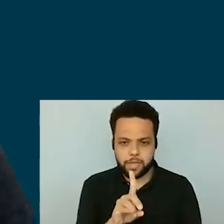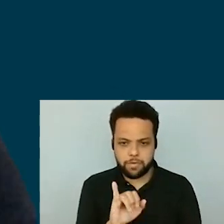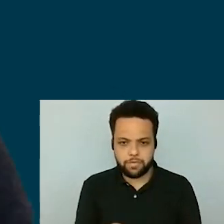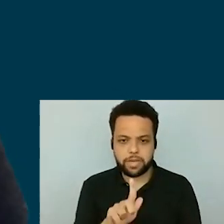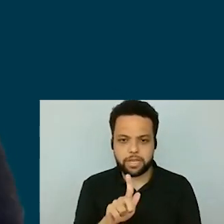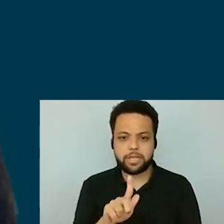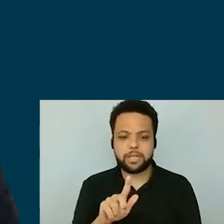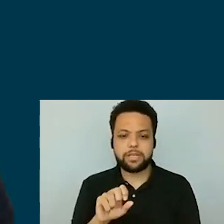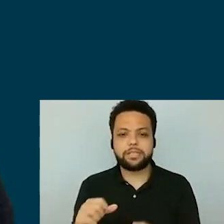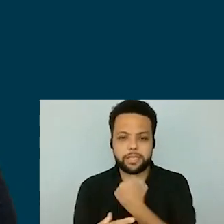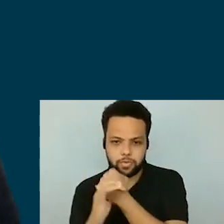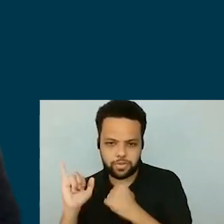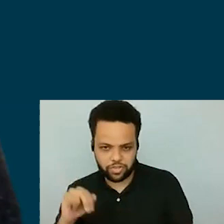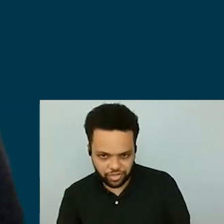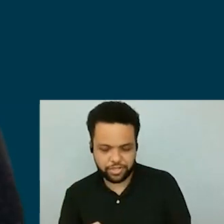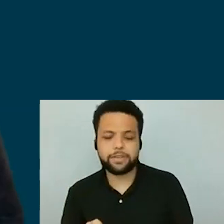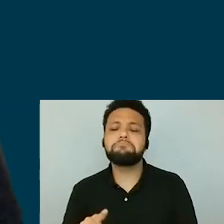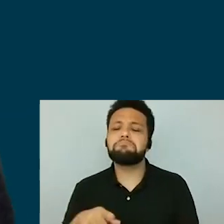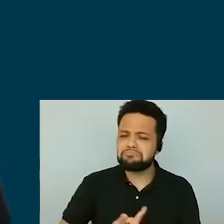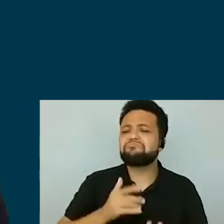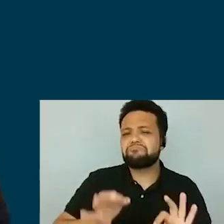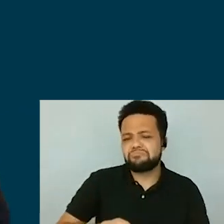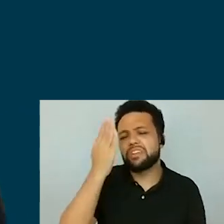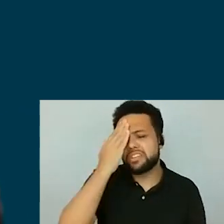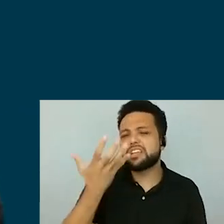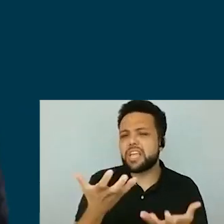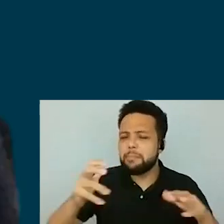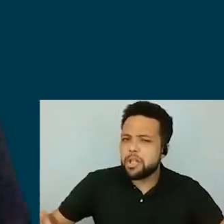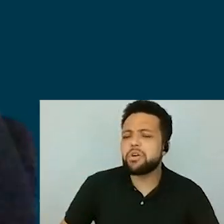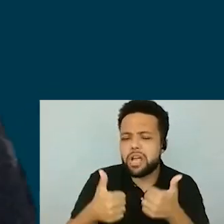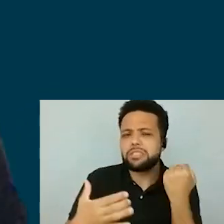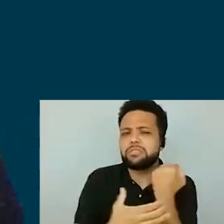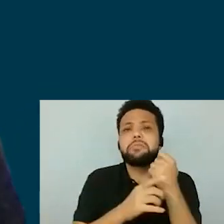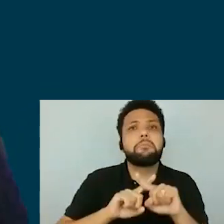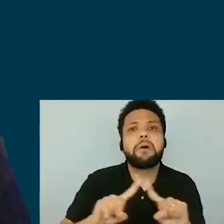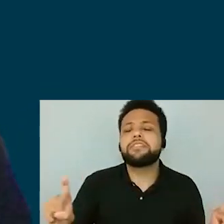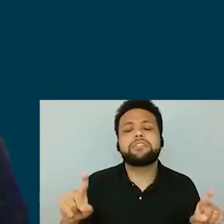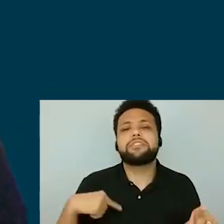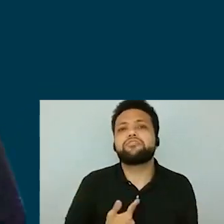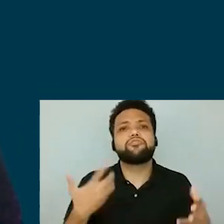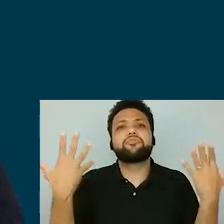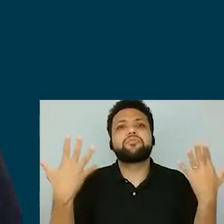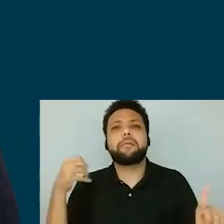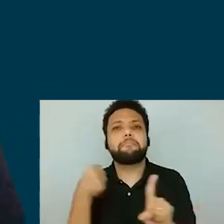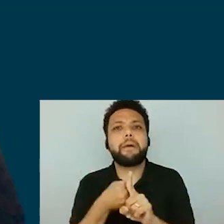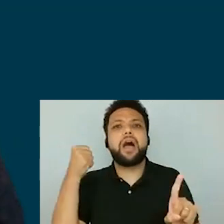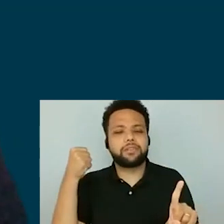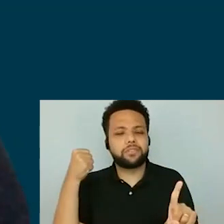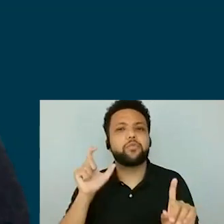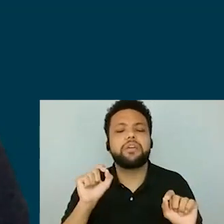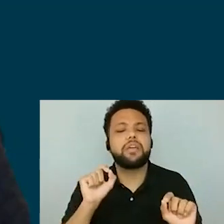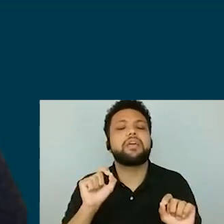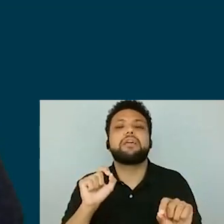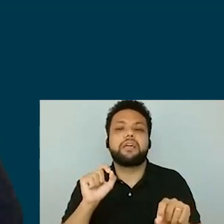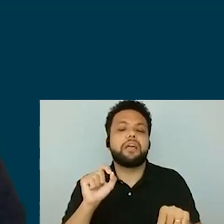sabe? Claro que a gente quer melhorar a segurança, mas também a gente não quer impactar nesse prazo, nessa